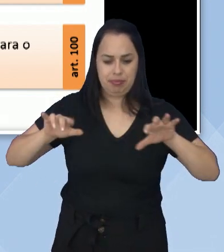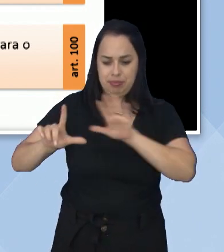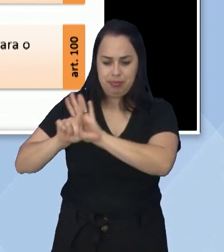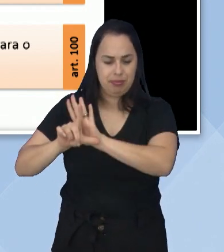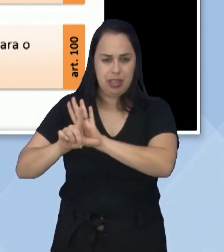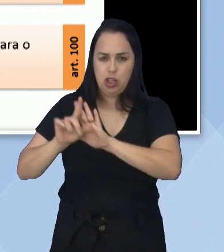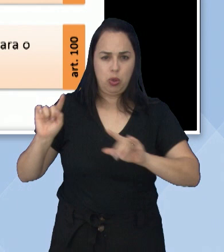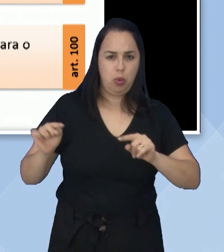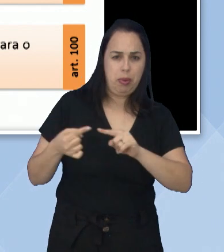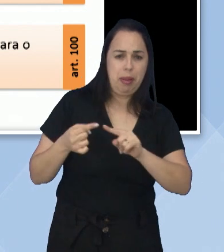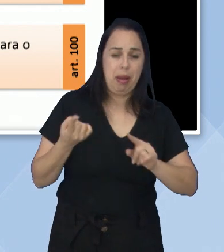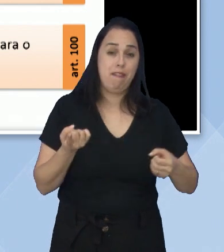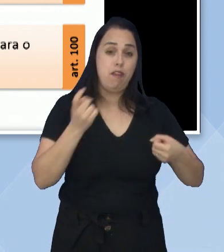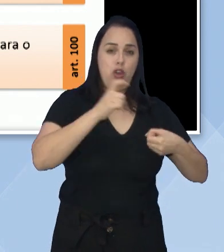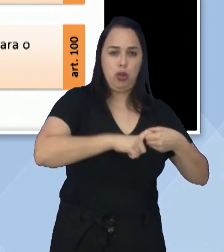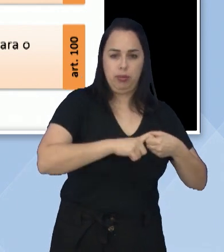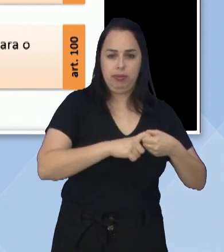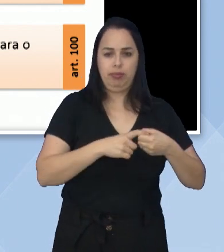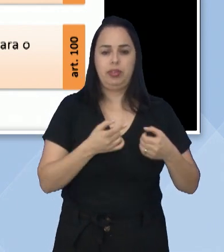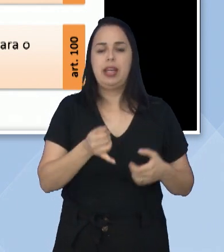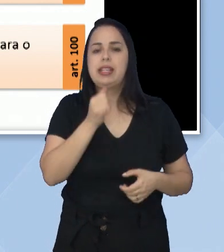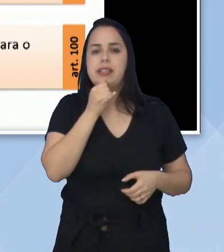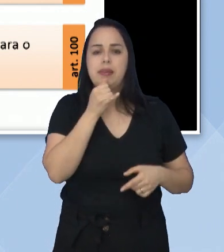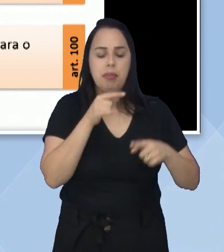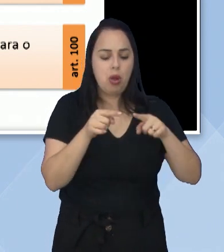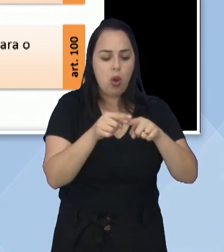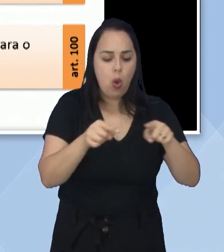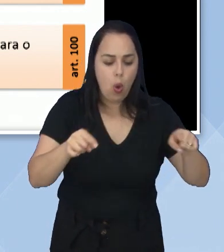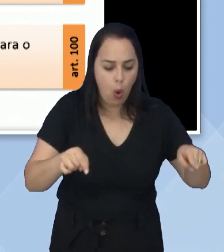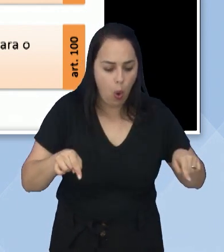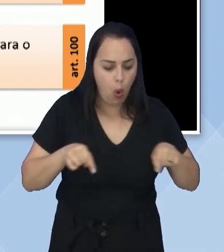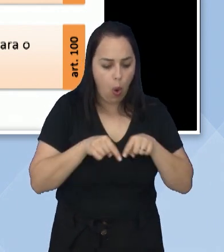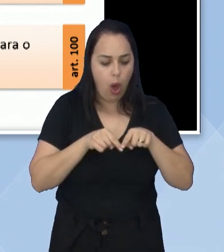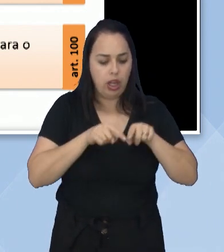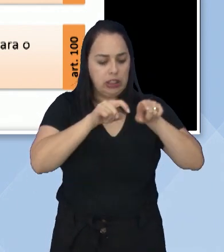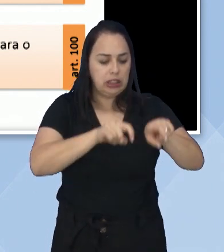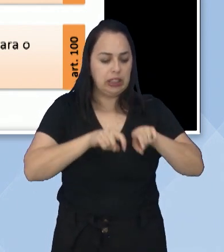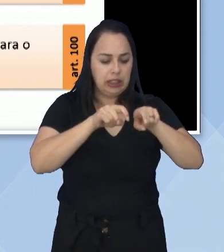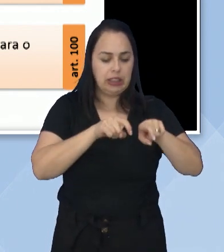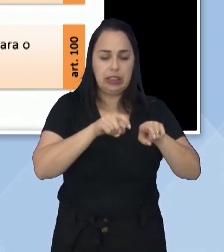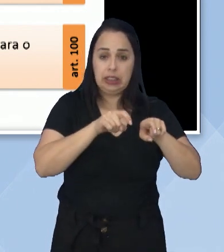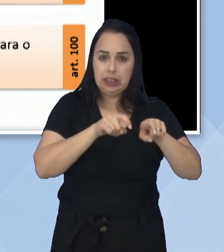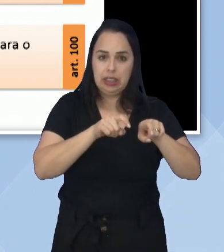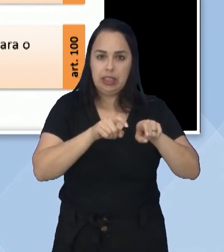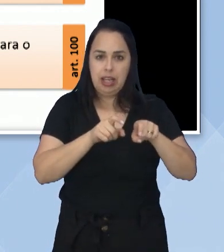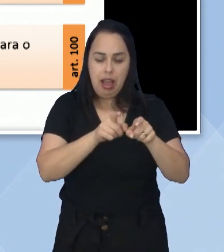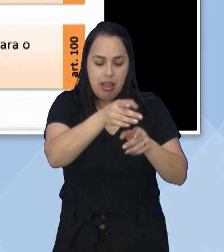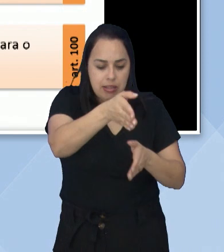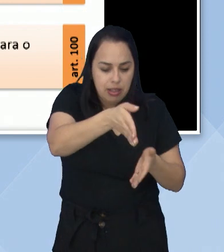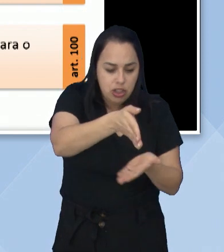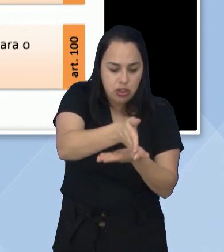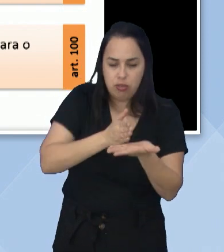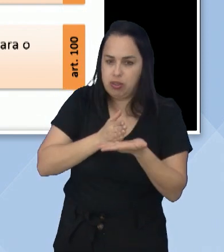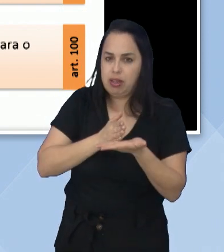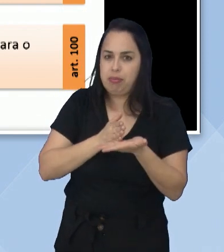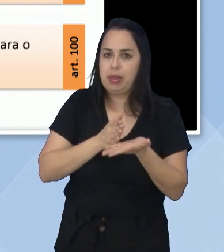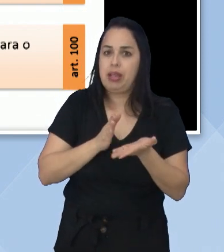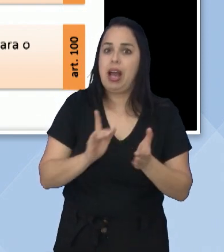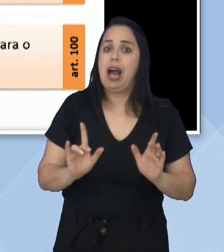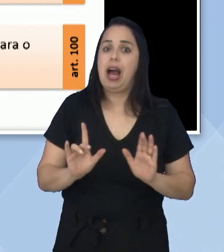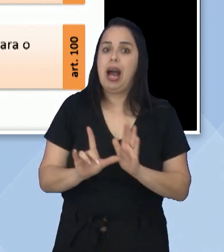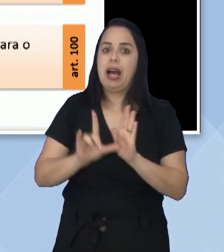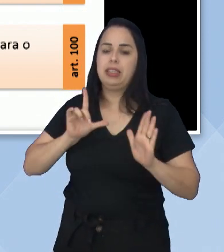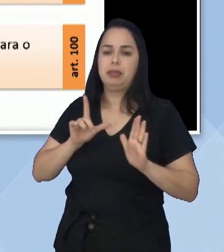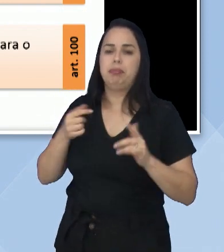retornar que é para você desdobrar um lote ou para você anexão lote você tem que estar regularizar as edificações que estejam lá pré-existentes